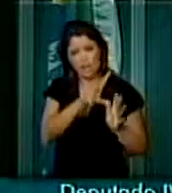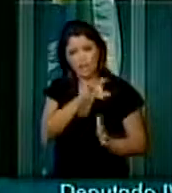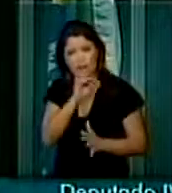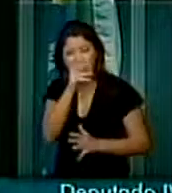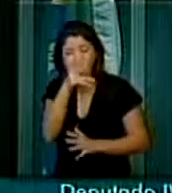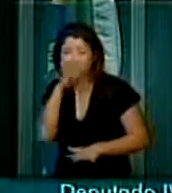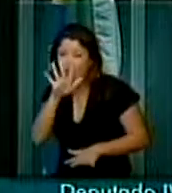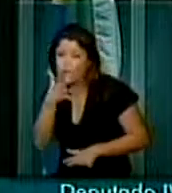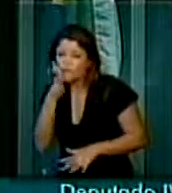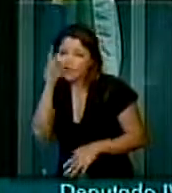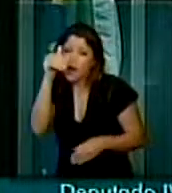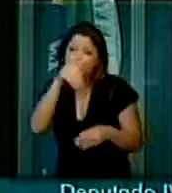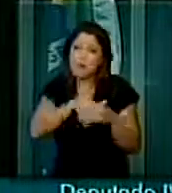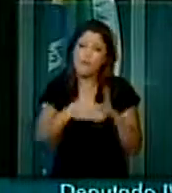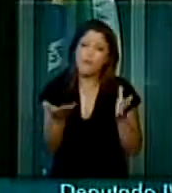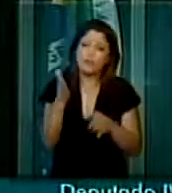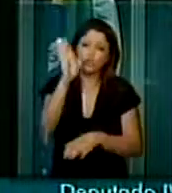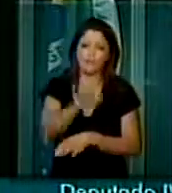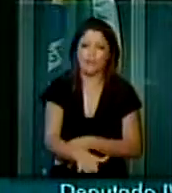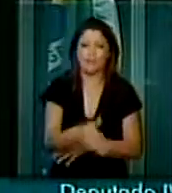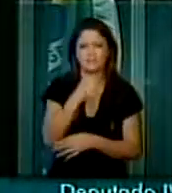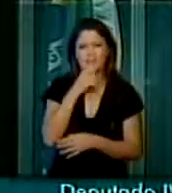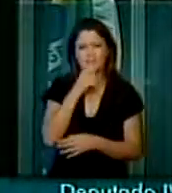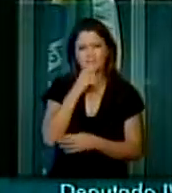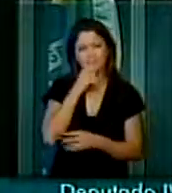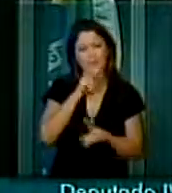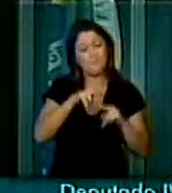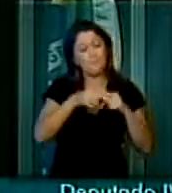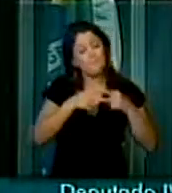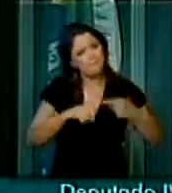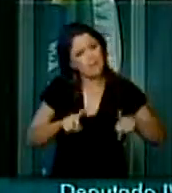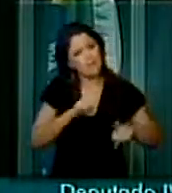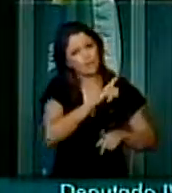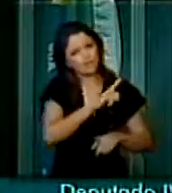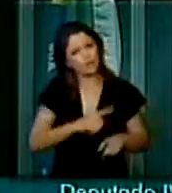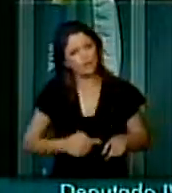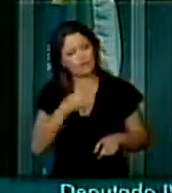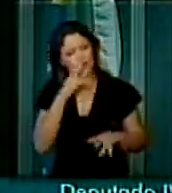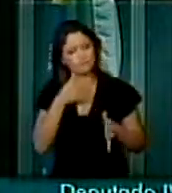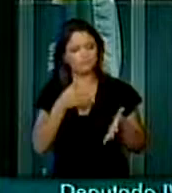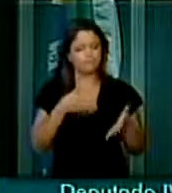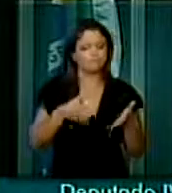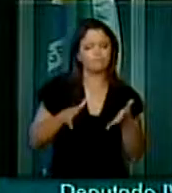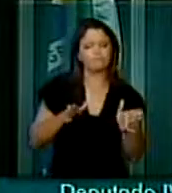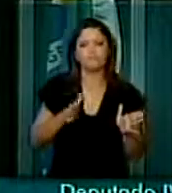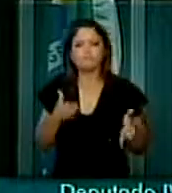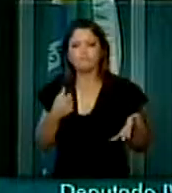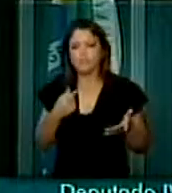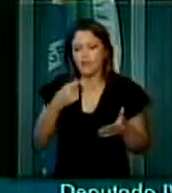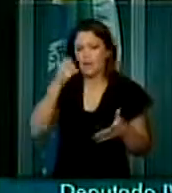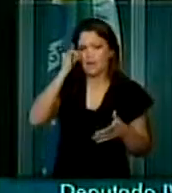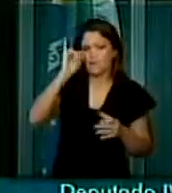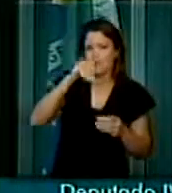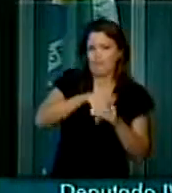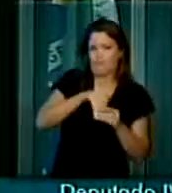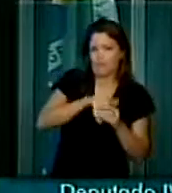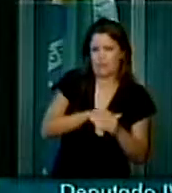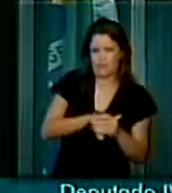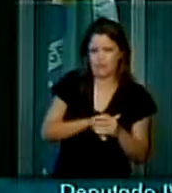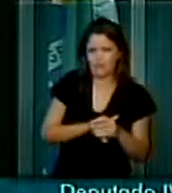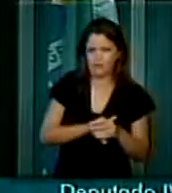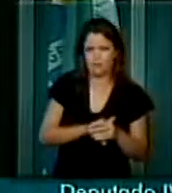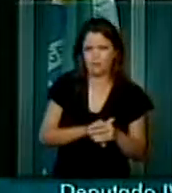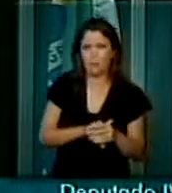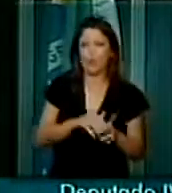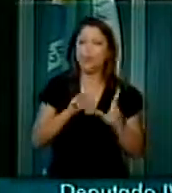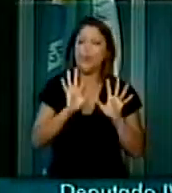ainda hoje, agora à tarde. Mas o governo manobra para que não seja votado o